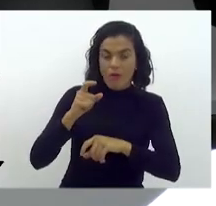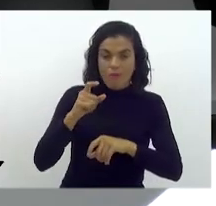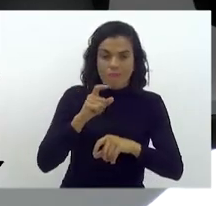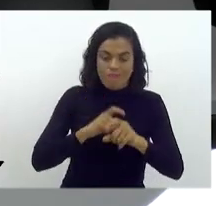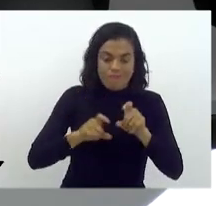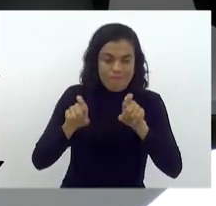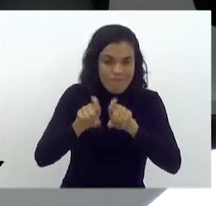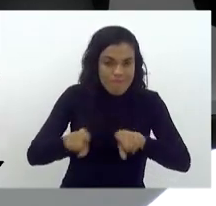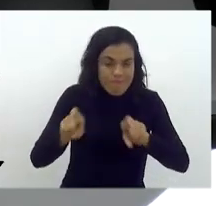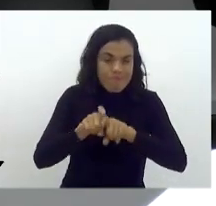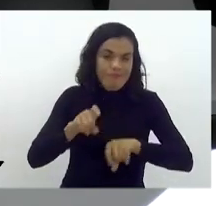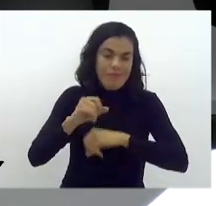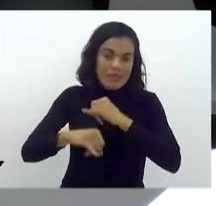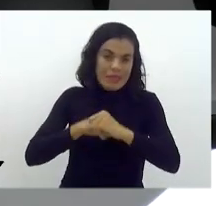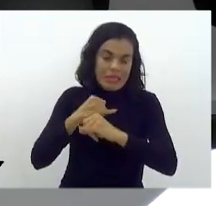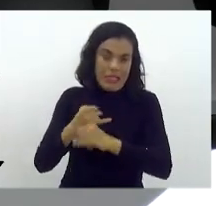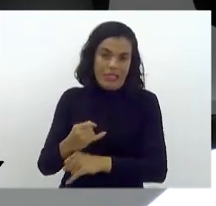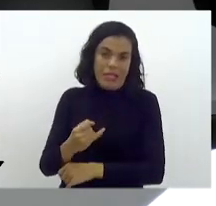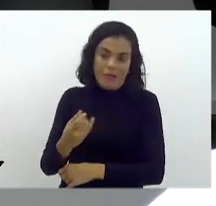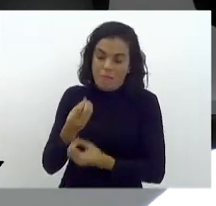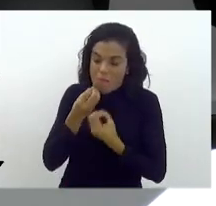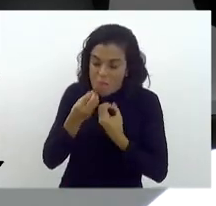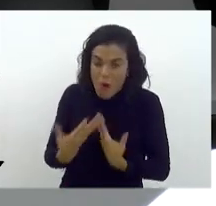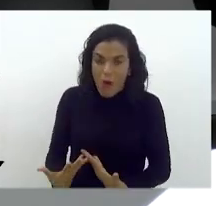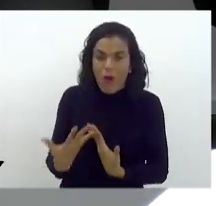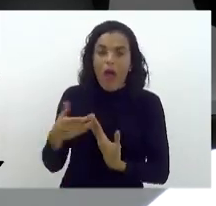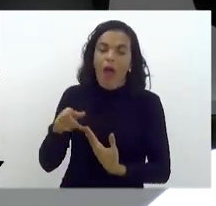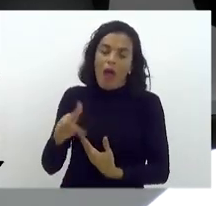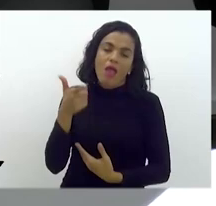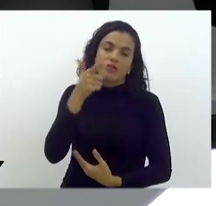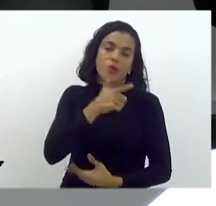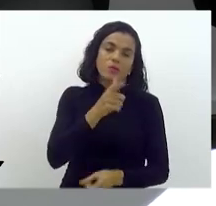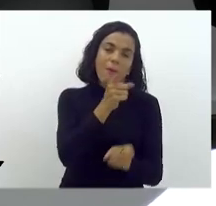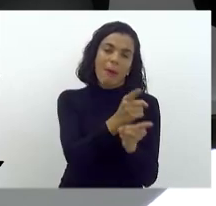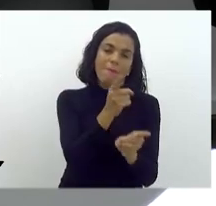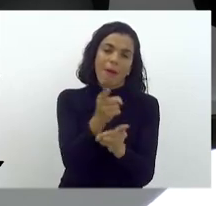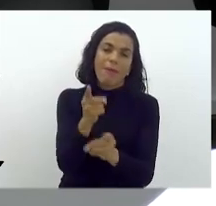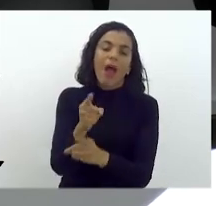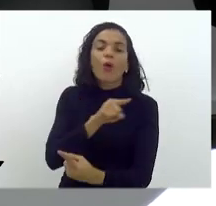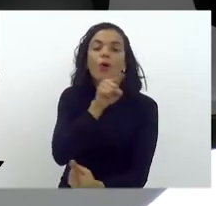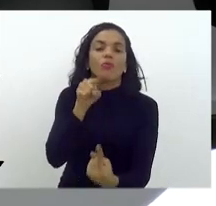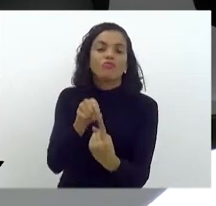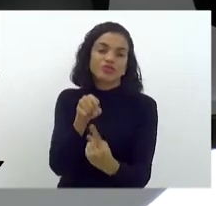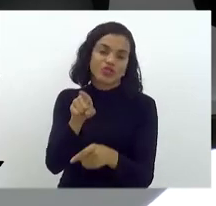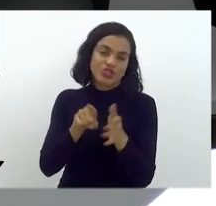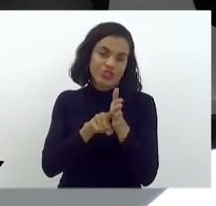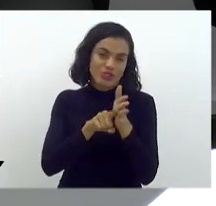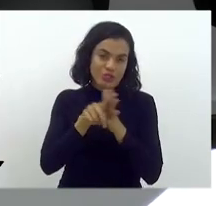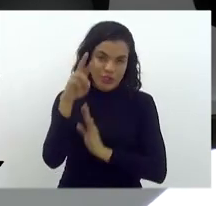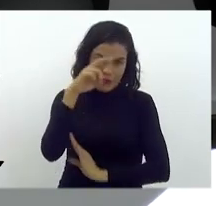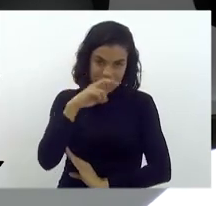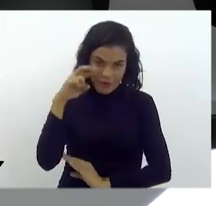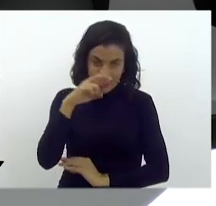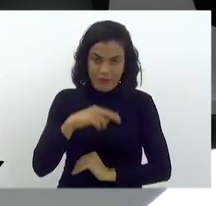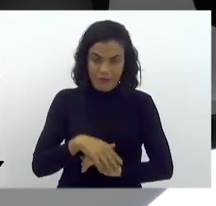a gente pode ir conversando e chegando o que que a gente quer com aquela investigação O que que a gente precisa ali né